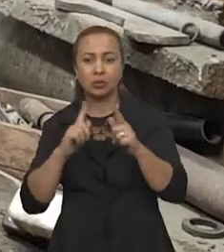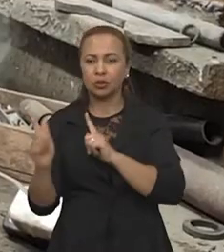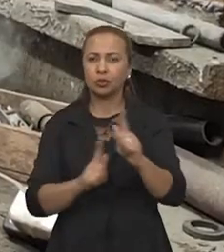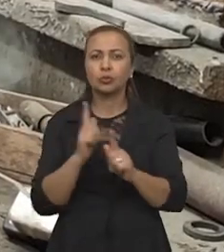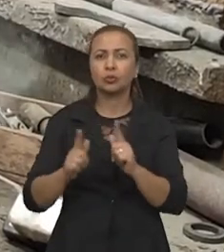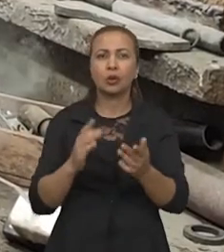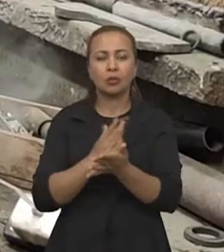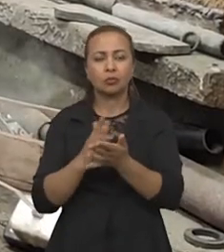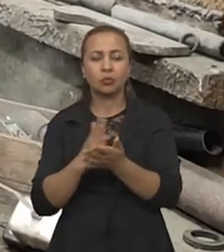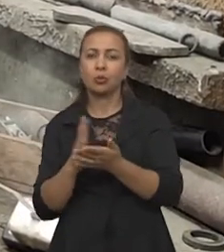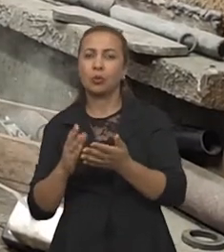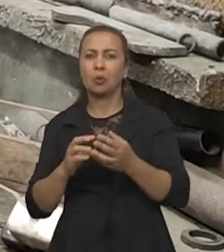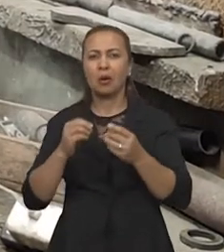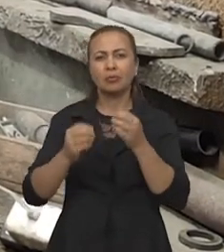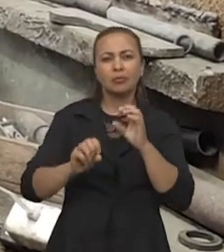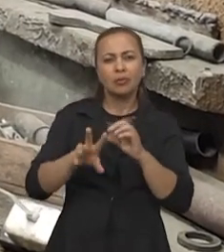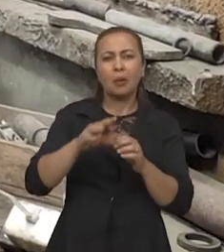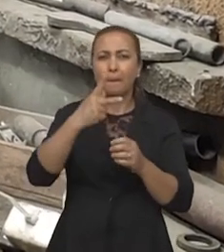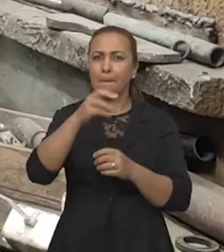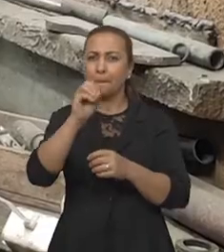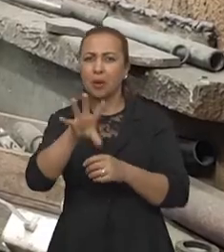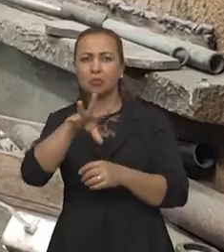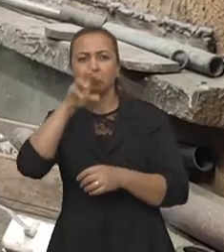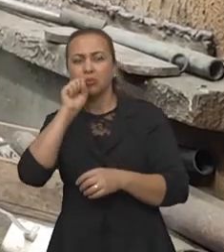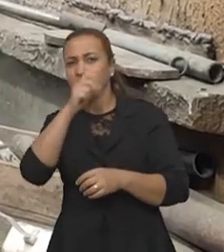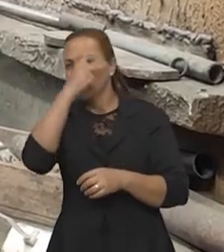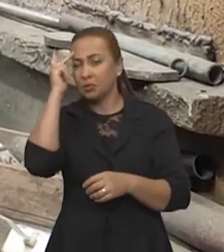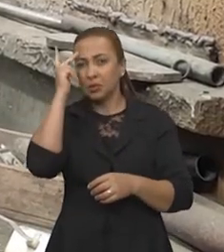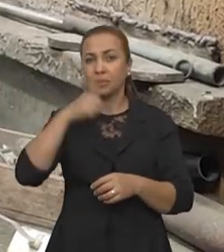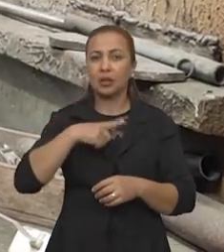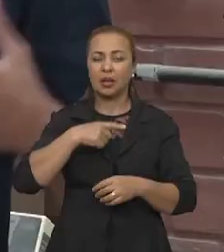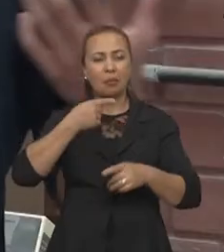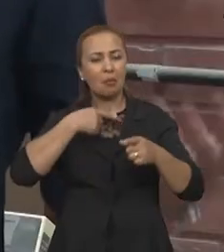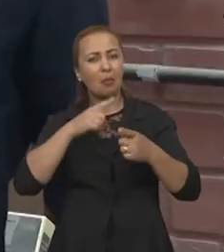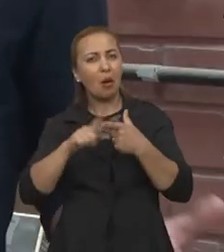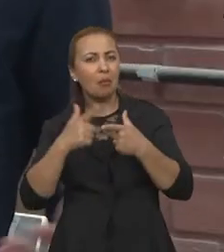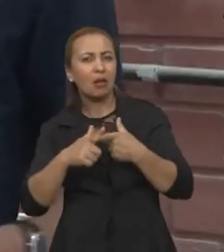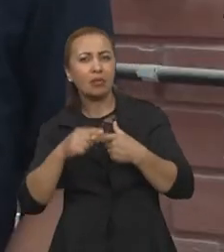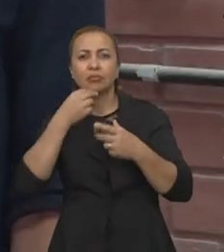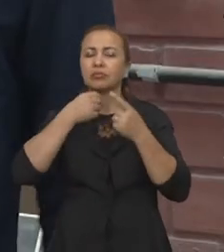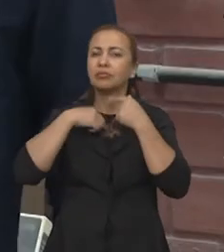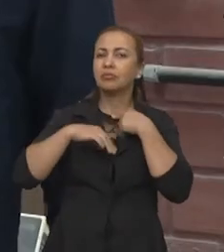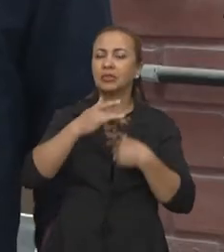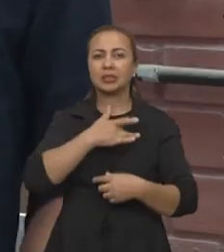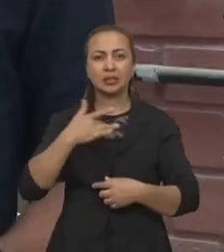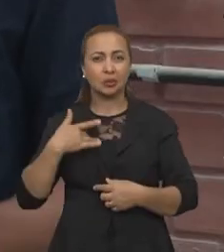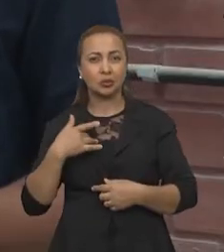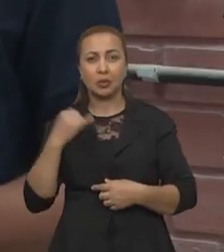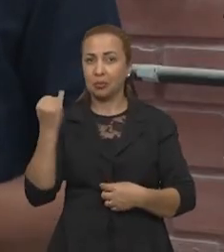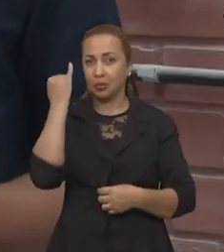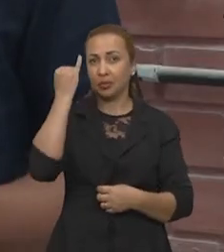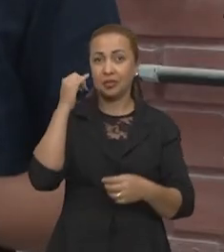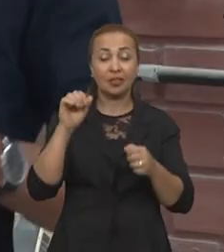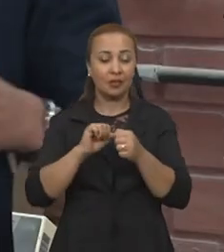ele gera alguma poeira, se for inalada por alguma pessoa, se gera alguma questão de